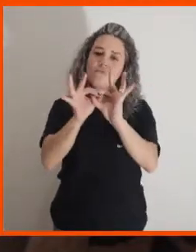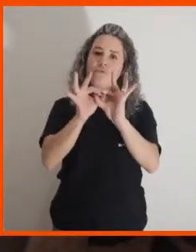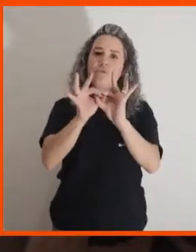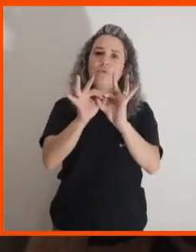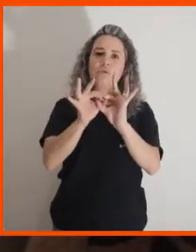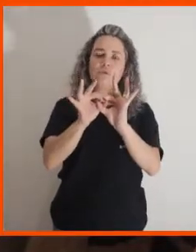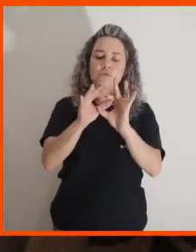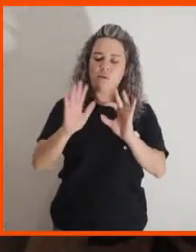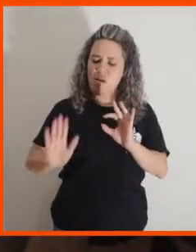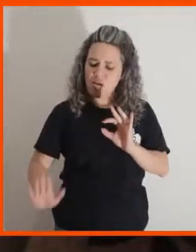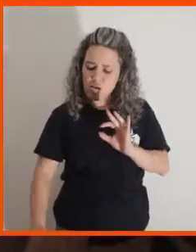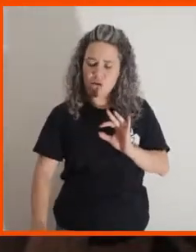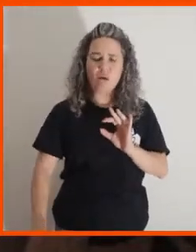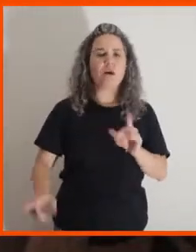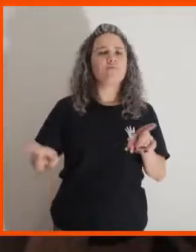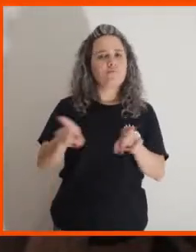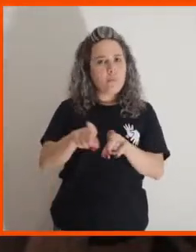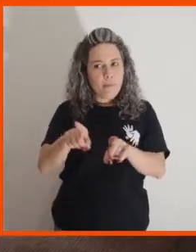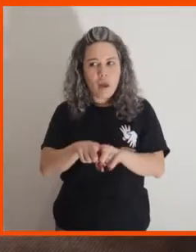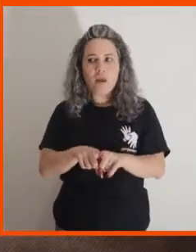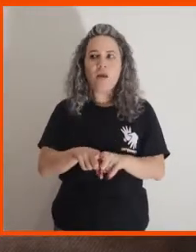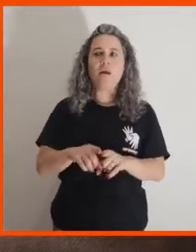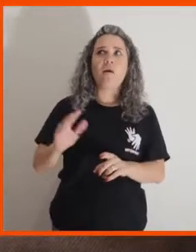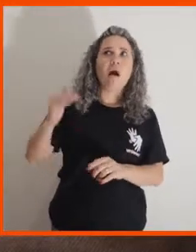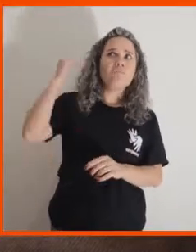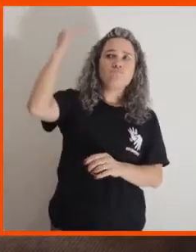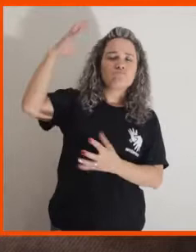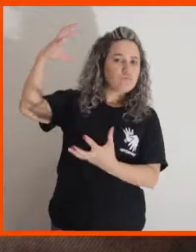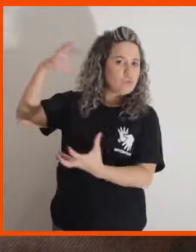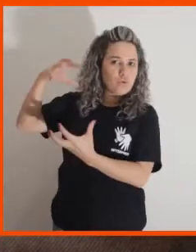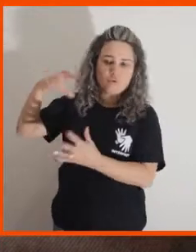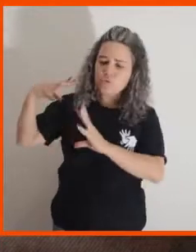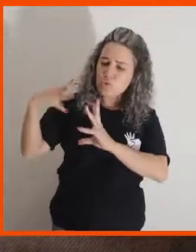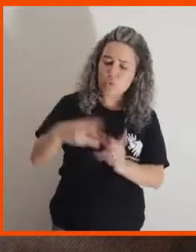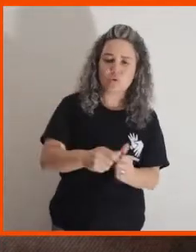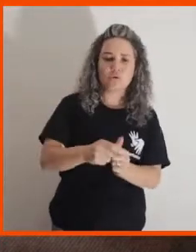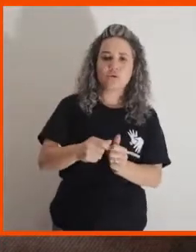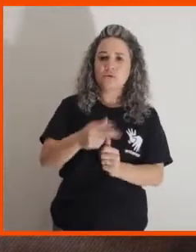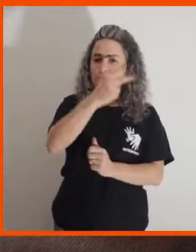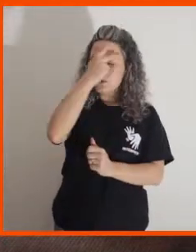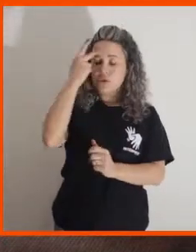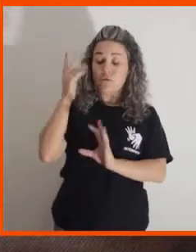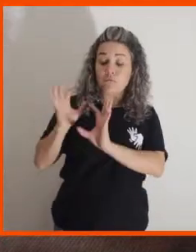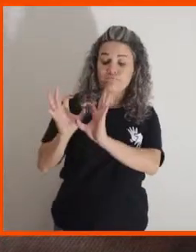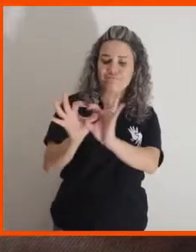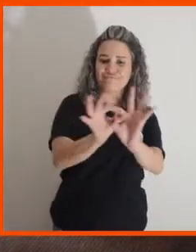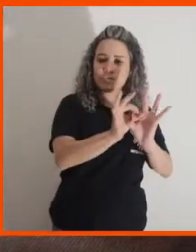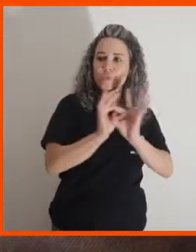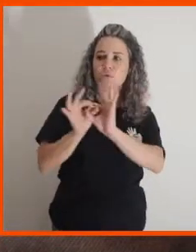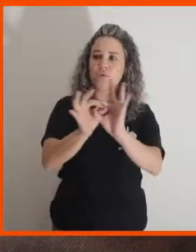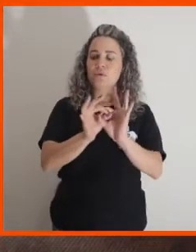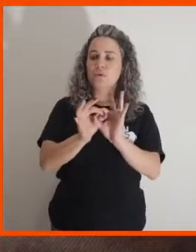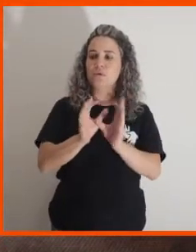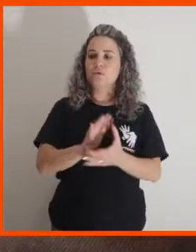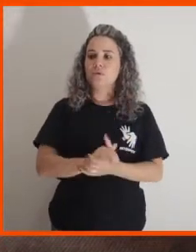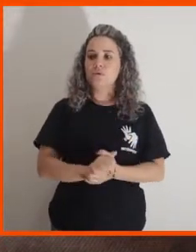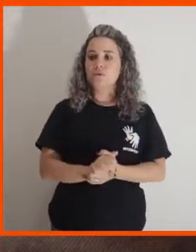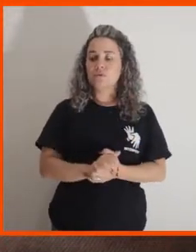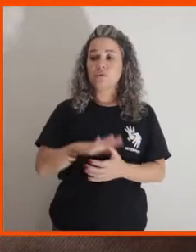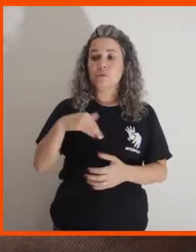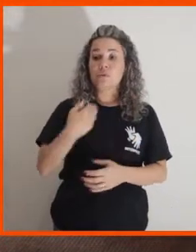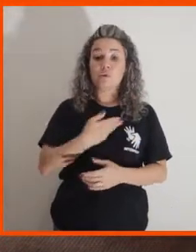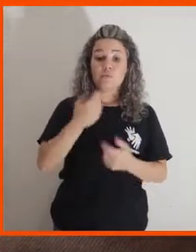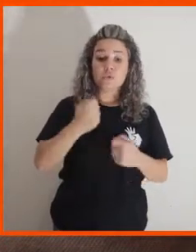mais pequenininho ao mais adolescente. Porque os mais velhos buscam resgatar as tradições. Para que isso